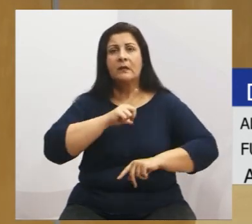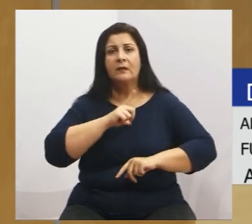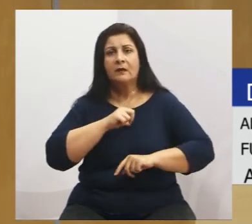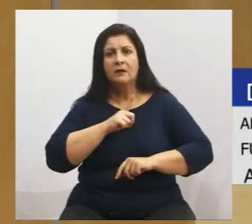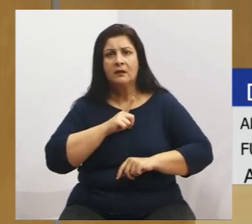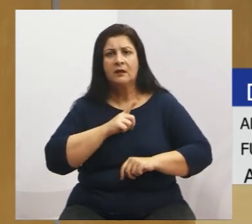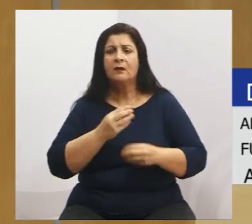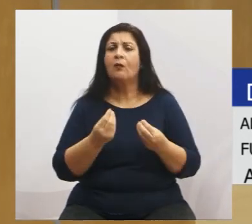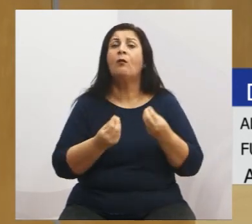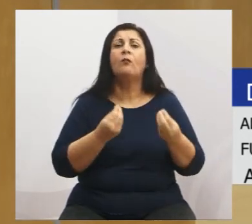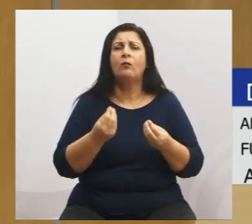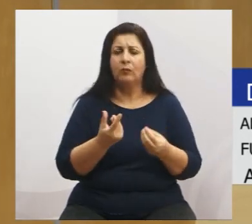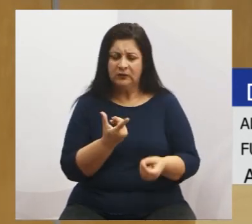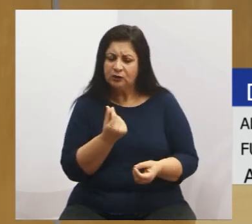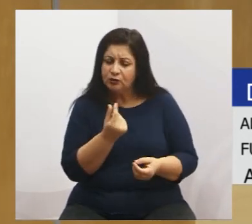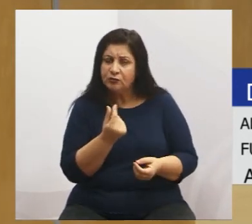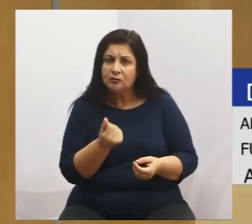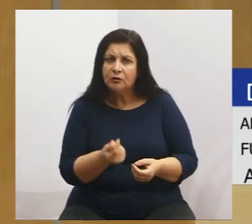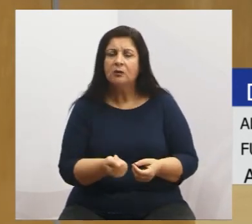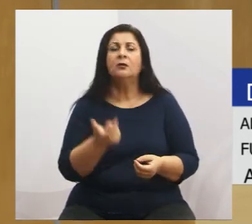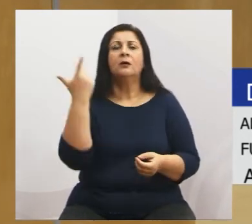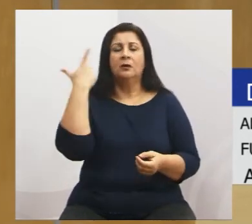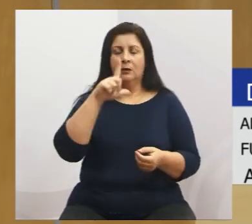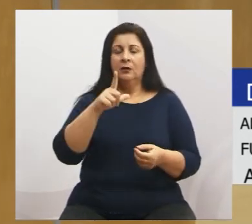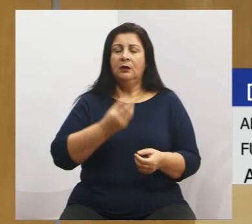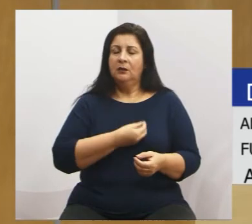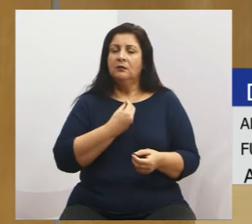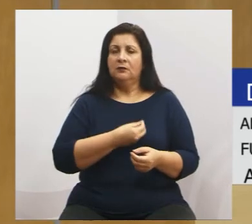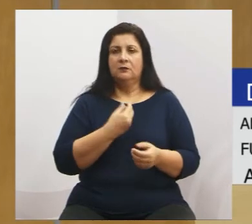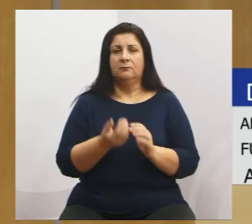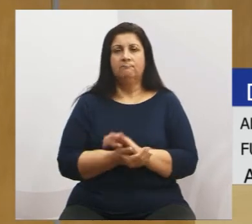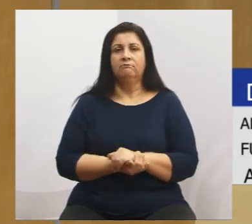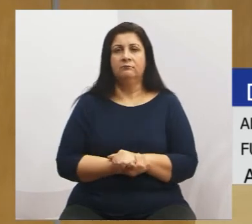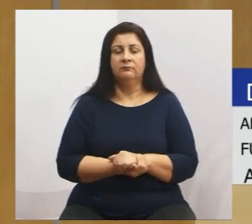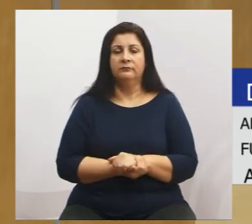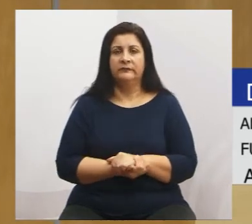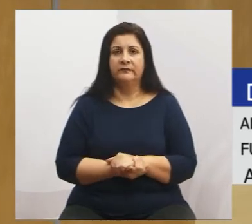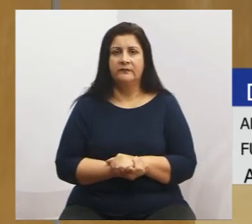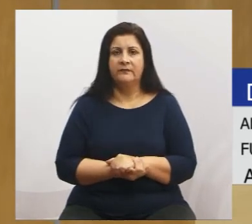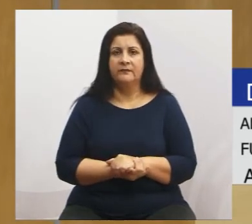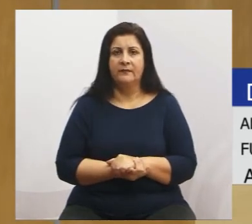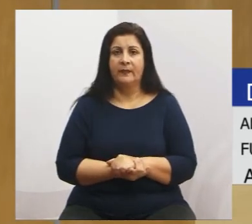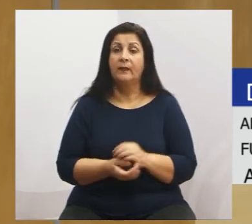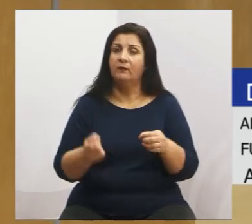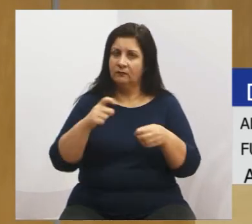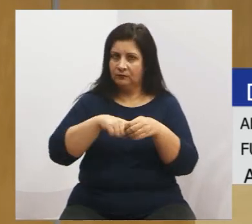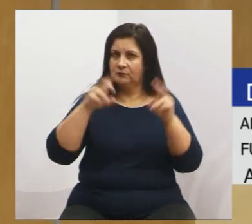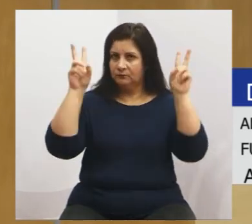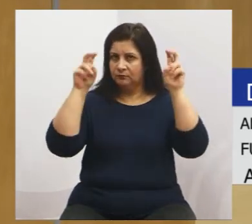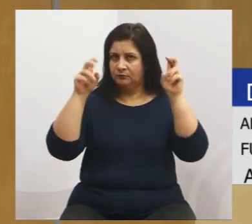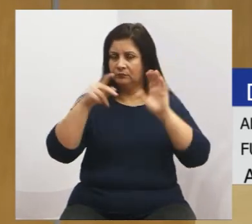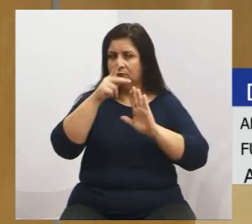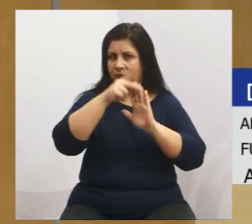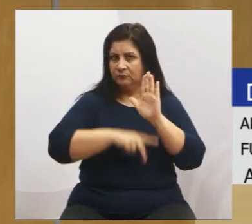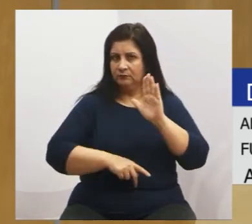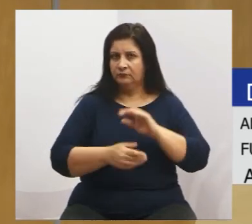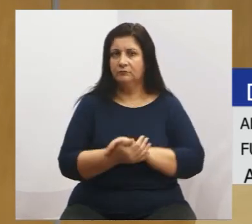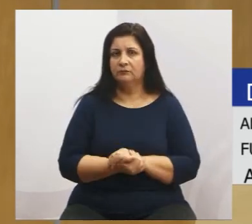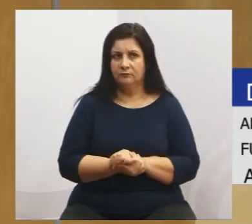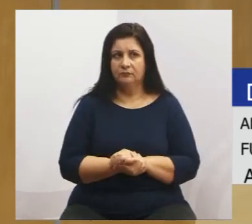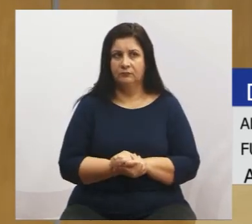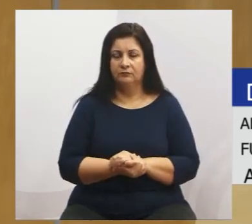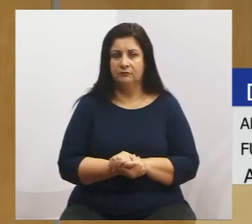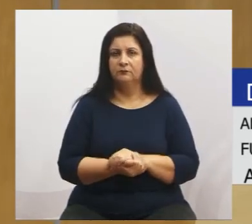a condição de subsistir. Então, voltando aí no assunto do projeto, quero adiantar aqui que